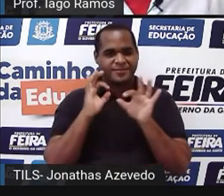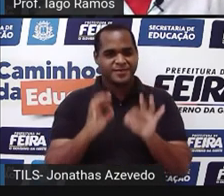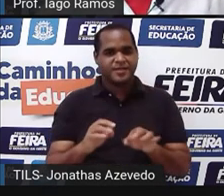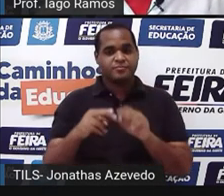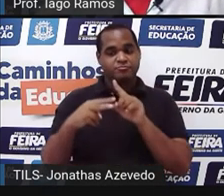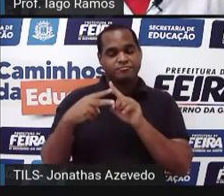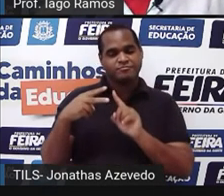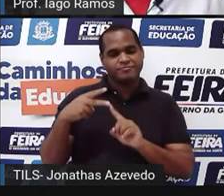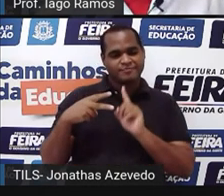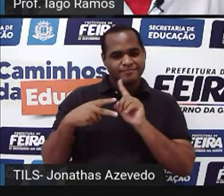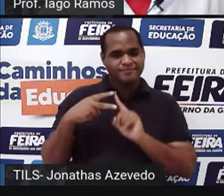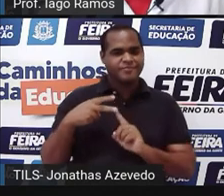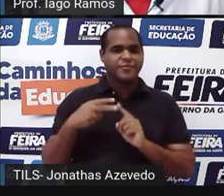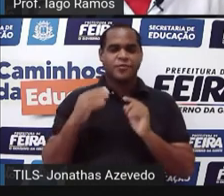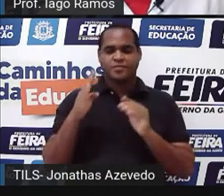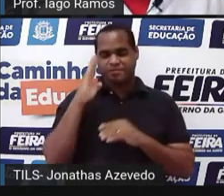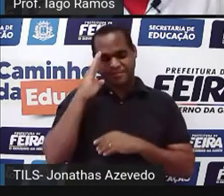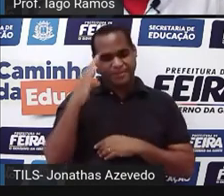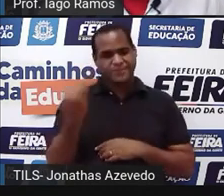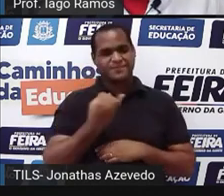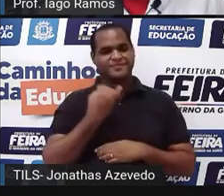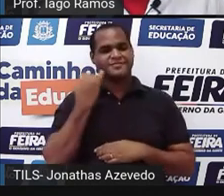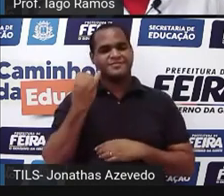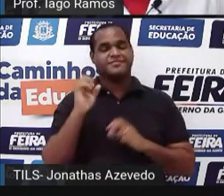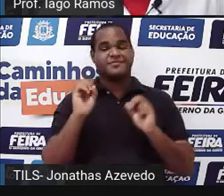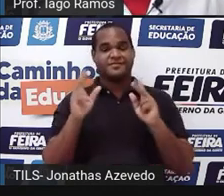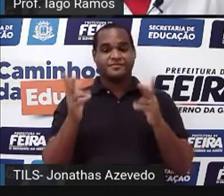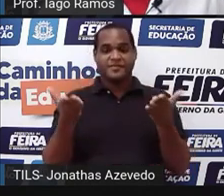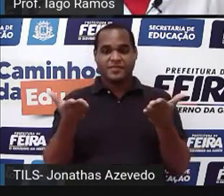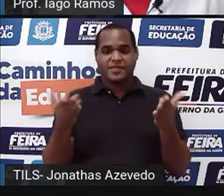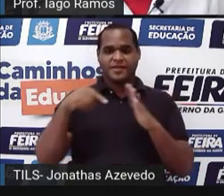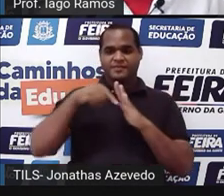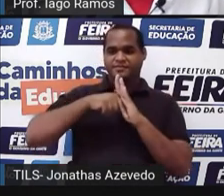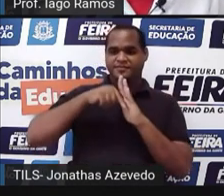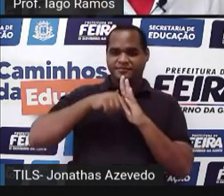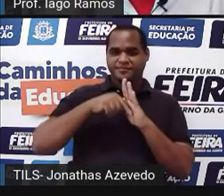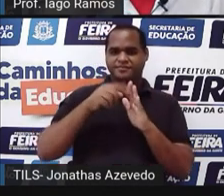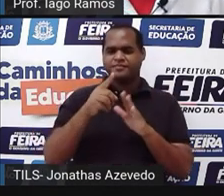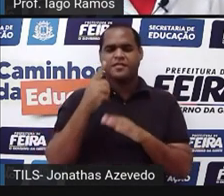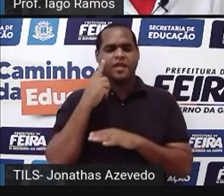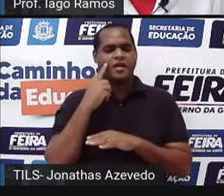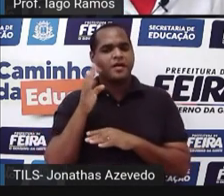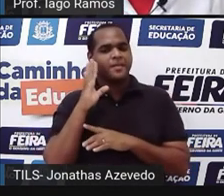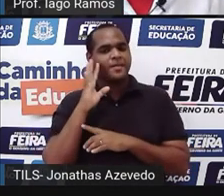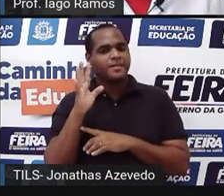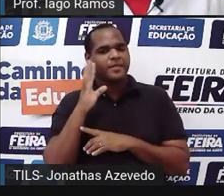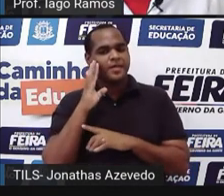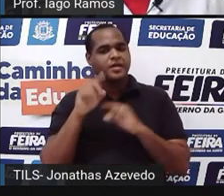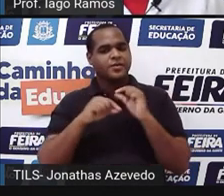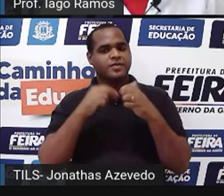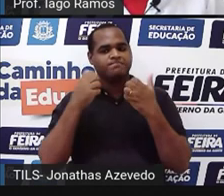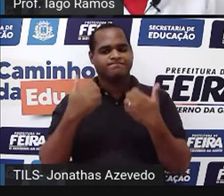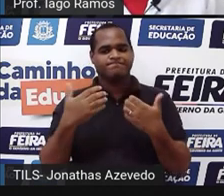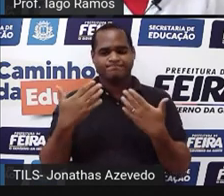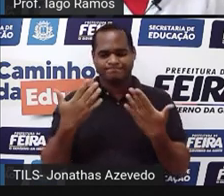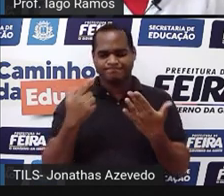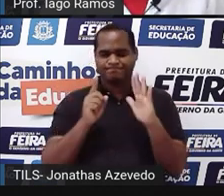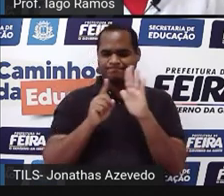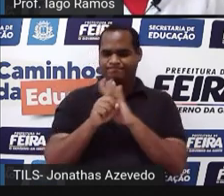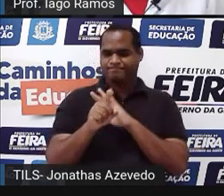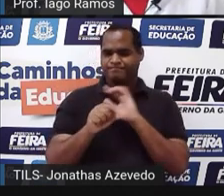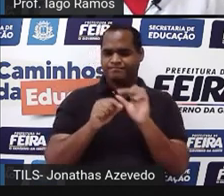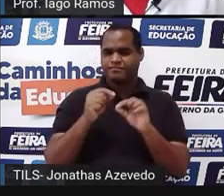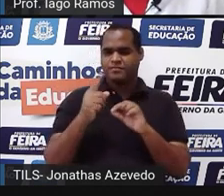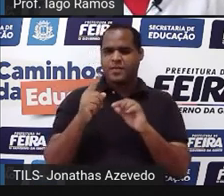dois critérios, tá bom? Fazendo a avaliação, pensando nessa pergunta, o que